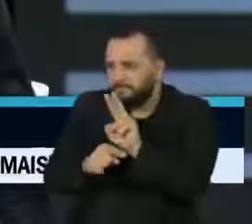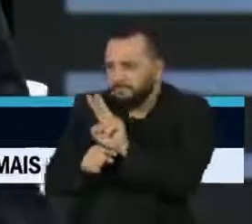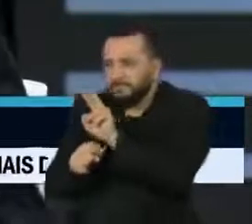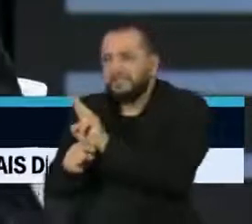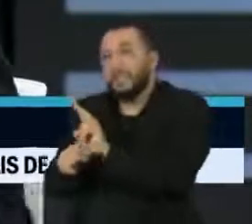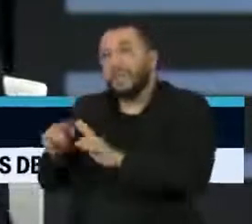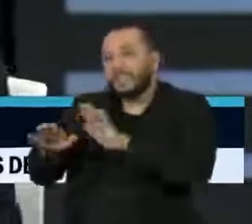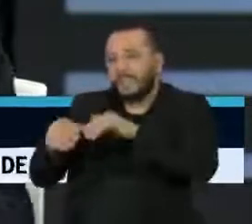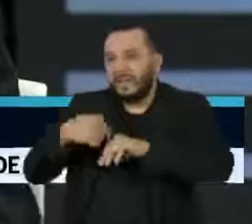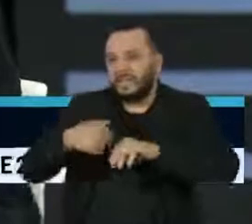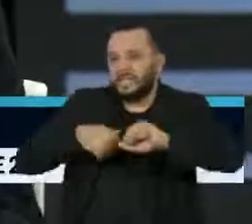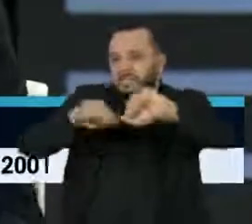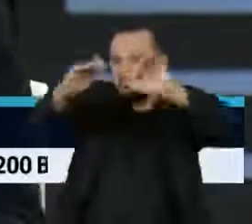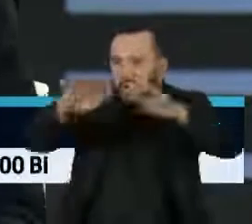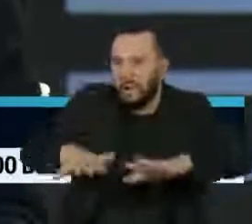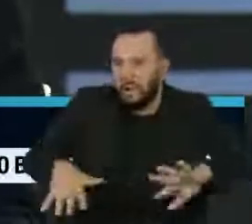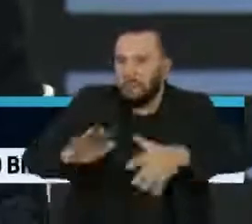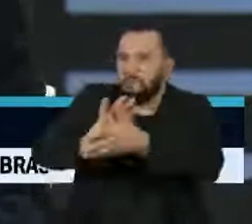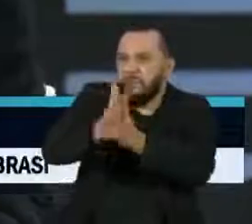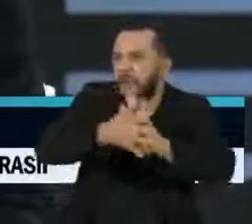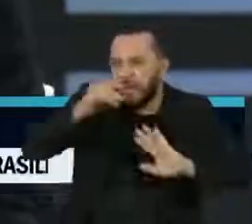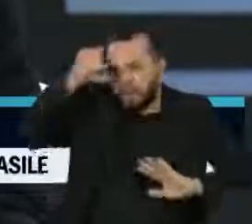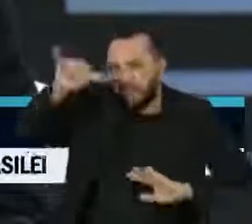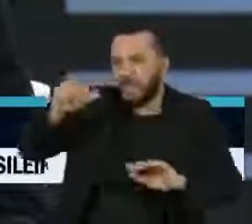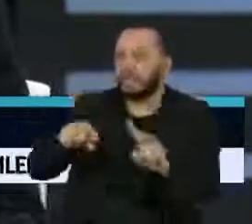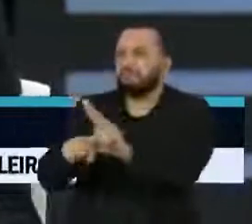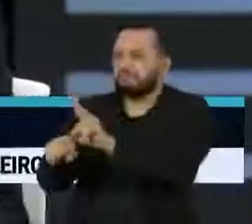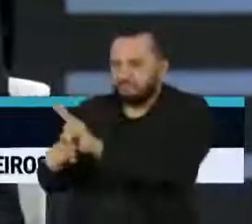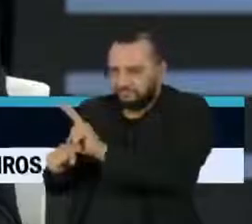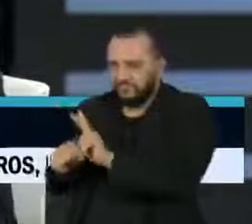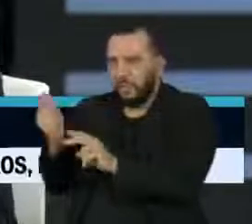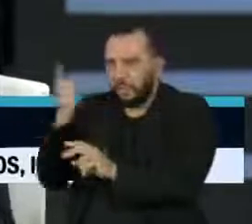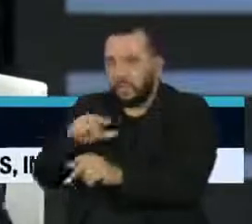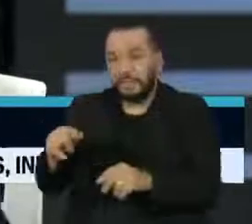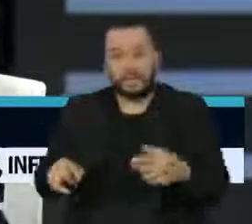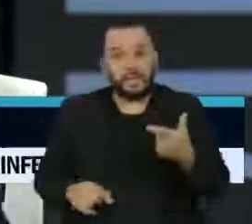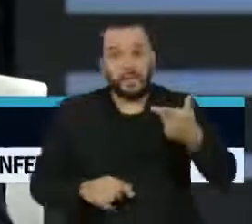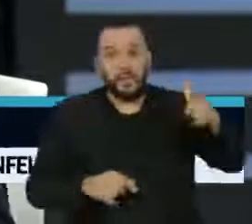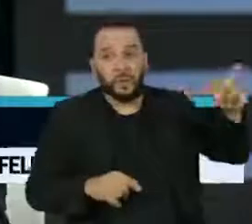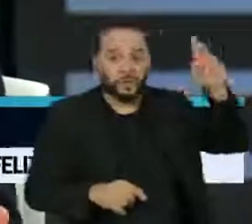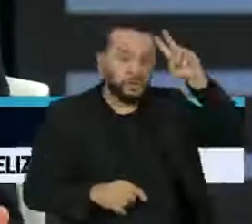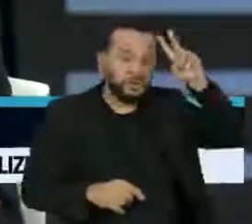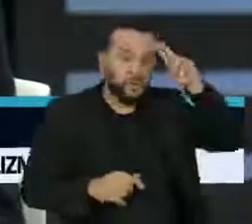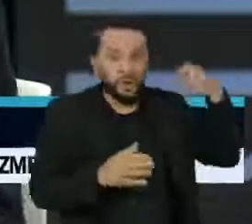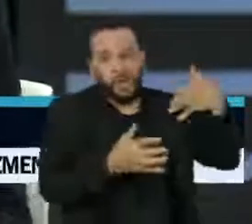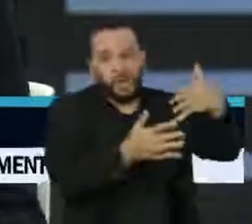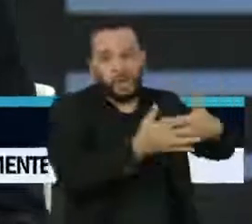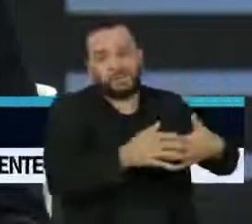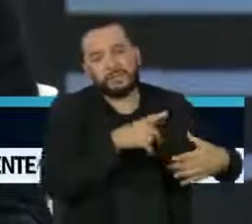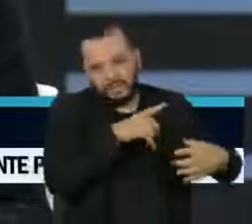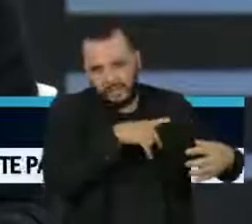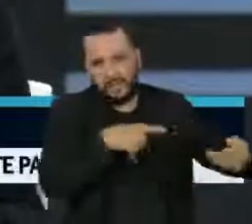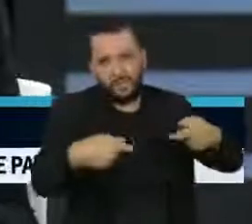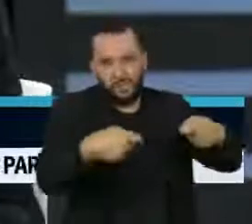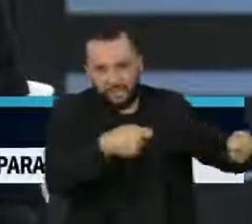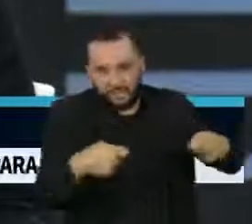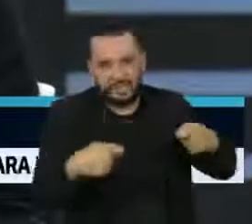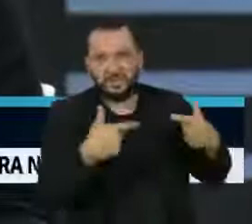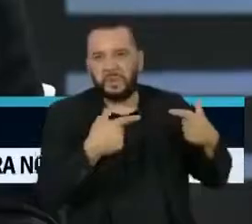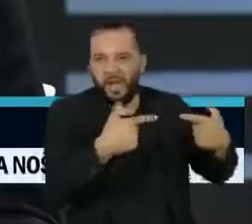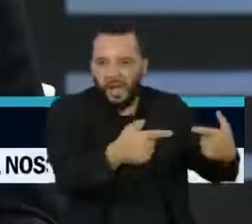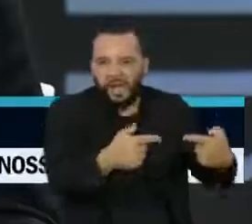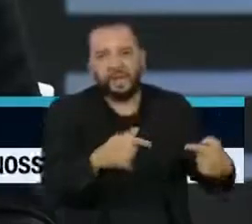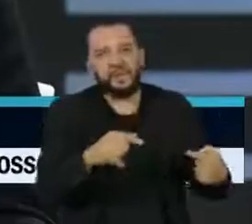maneira, evitadas ou postergadas, mas você teve também a história eivada de conflitos que são basicamente guerras, né,